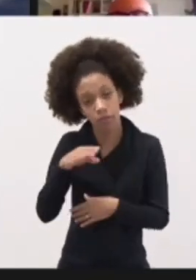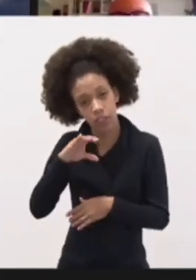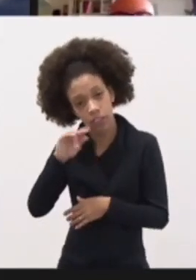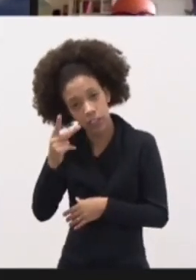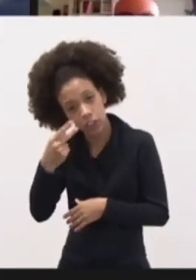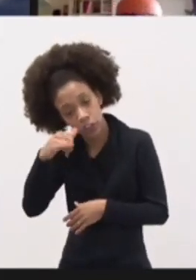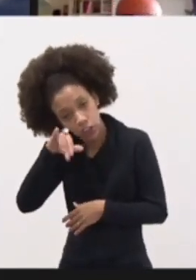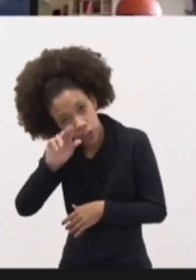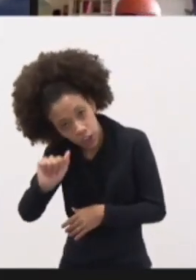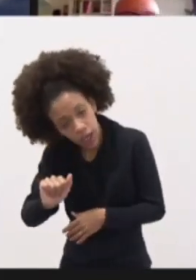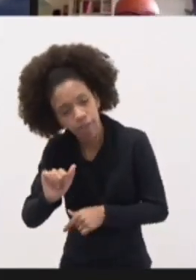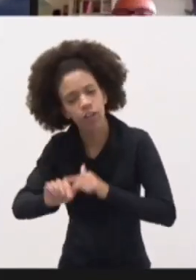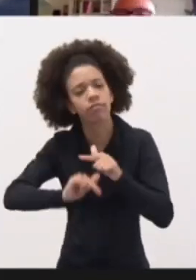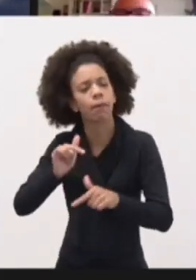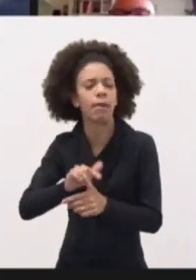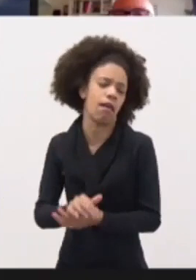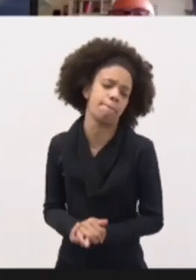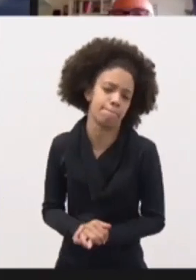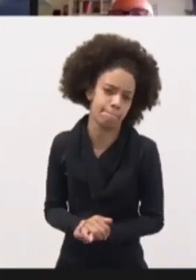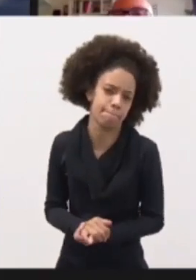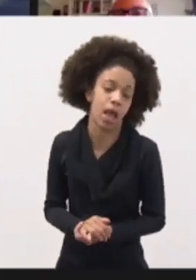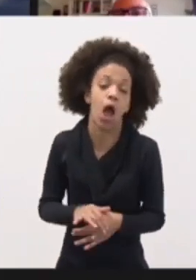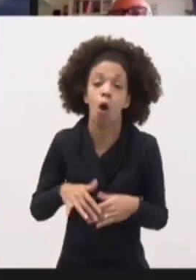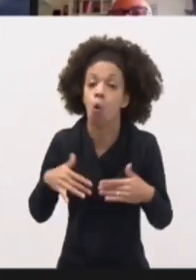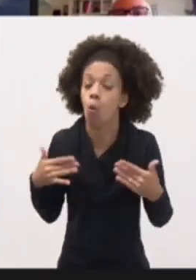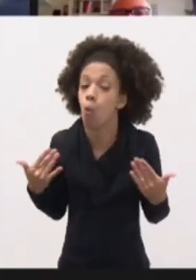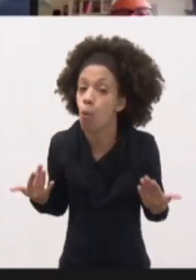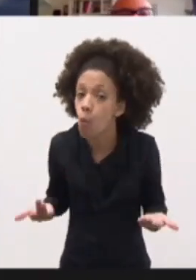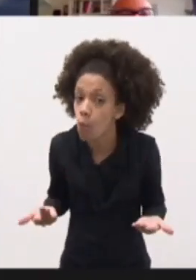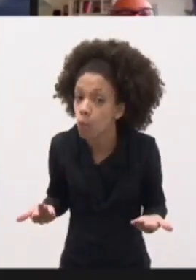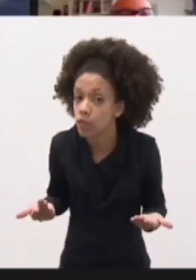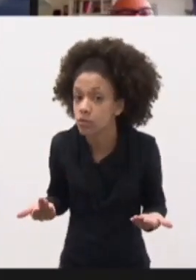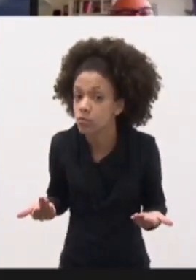né? Quando